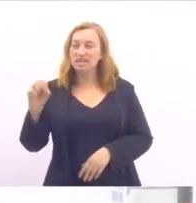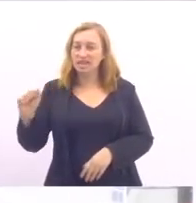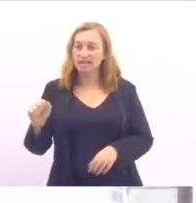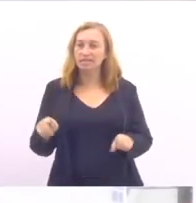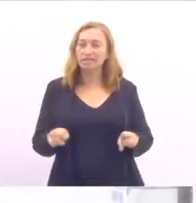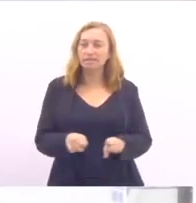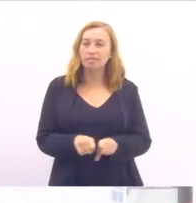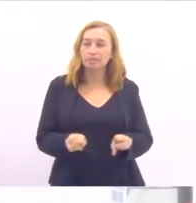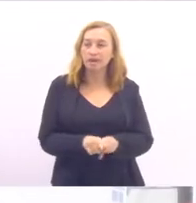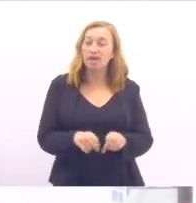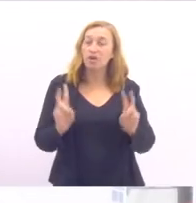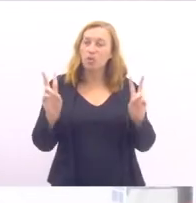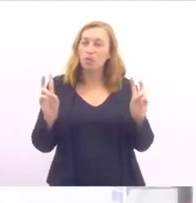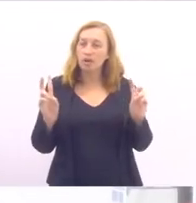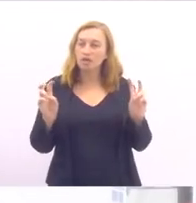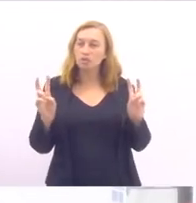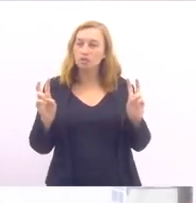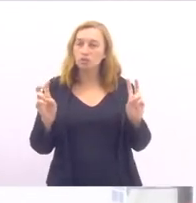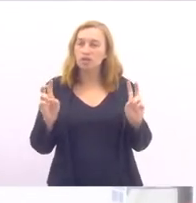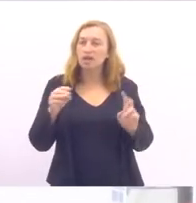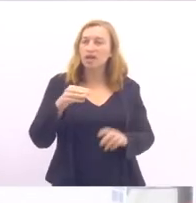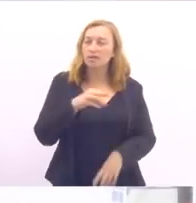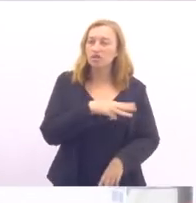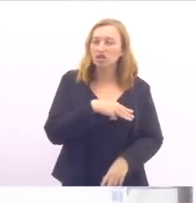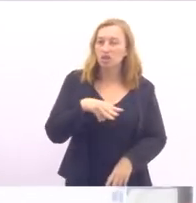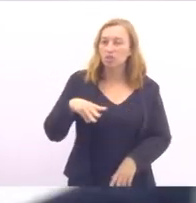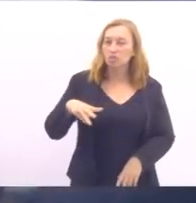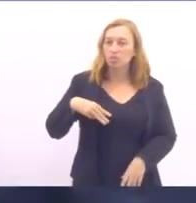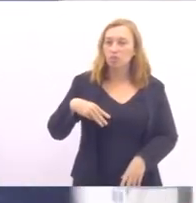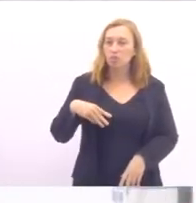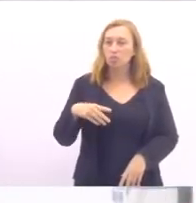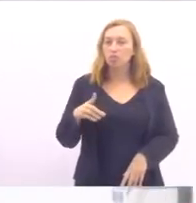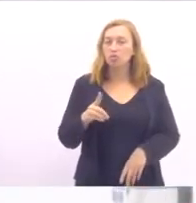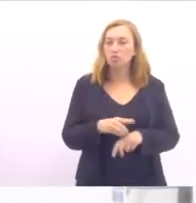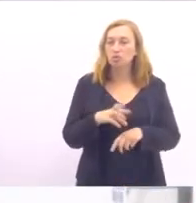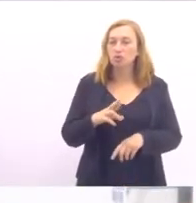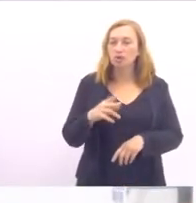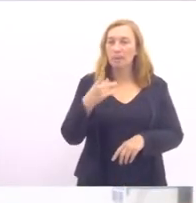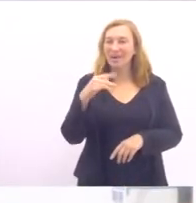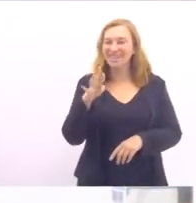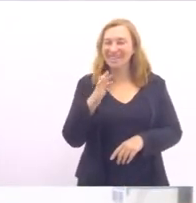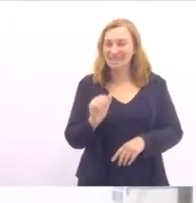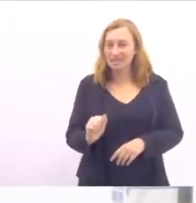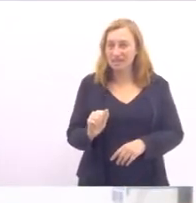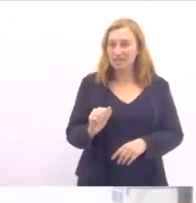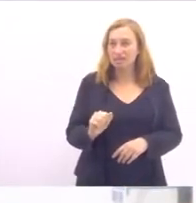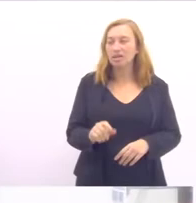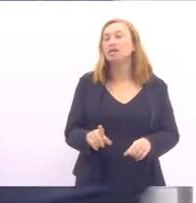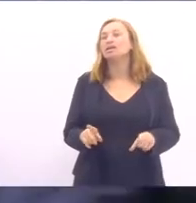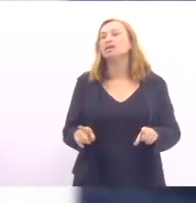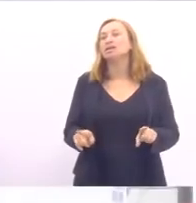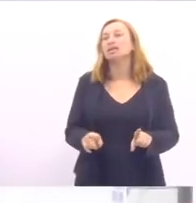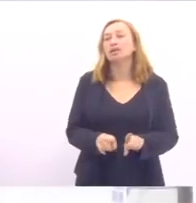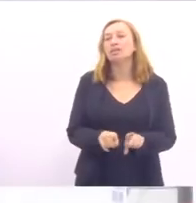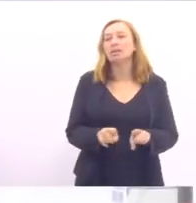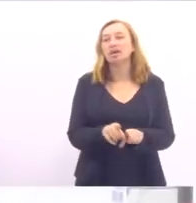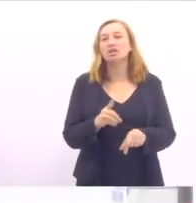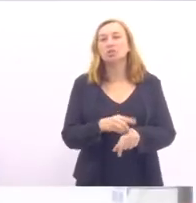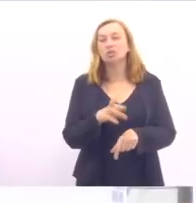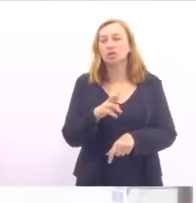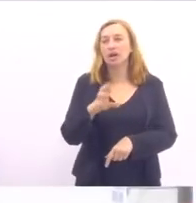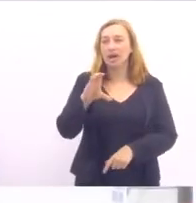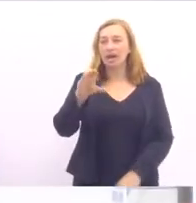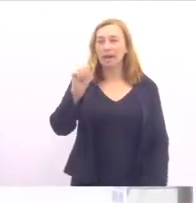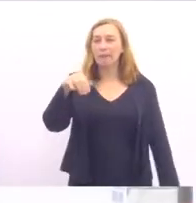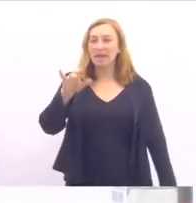ação do MP, né, a doutora Patrícia Gabay e a doutora Camila